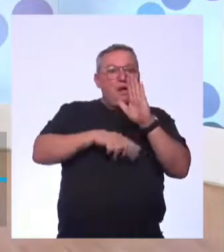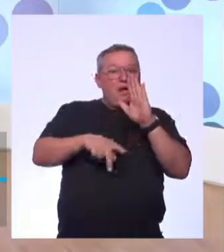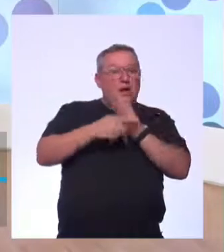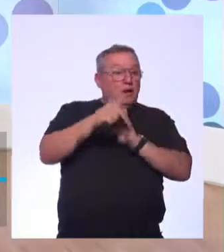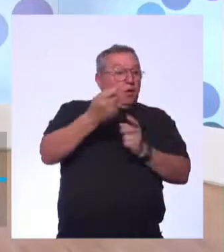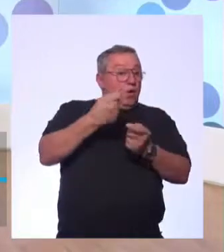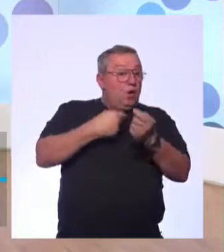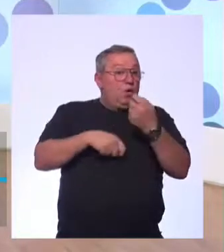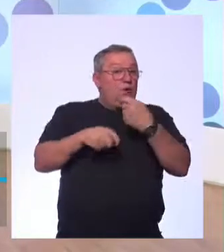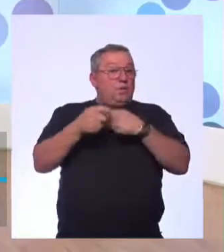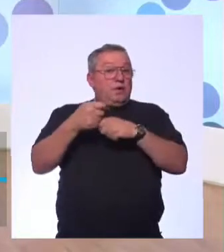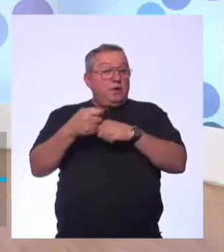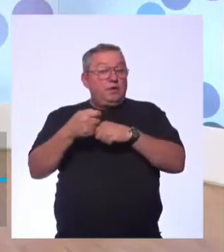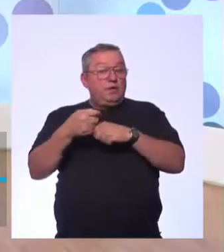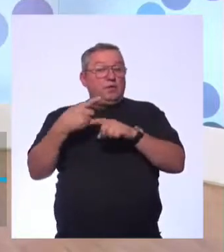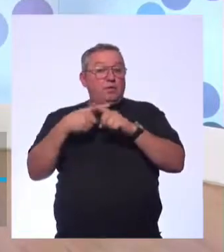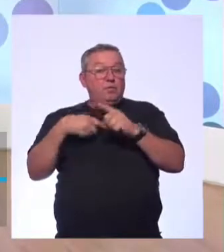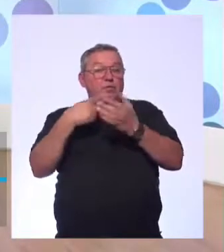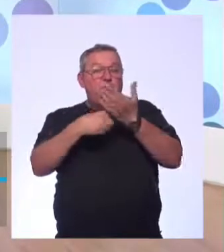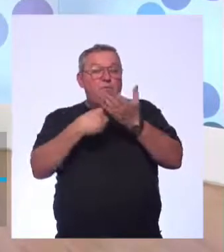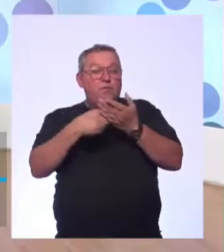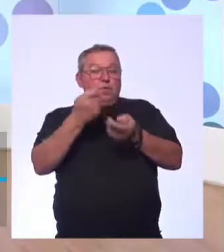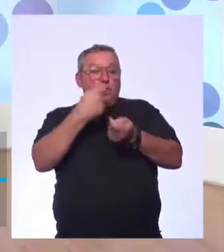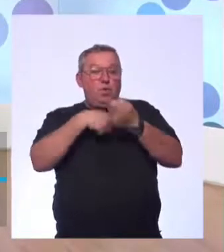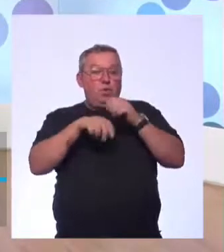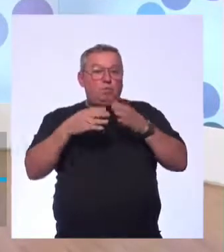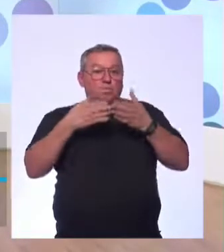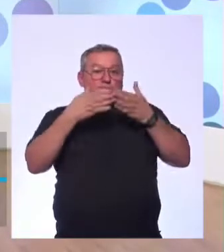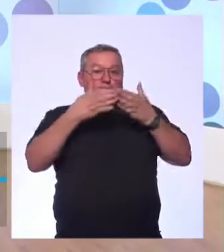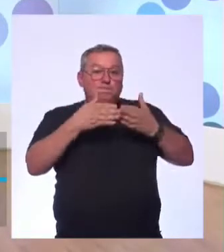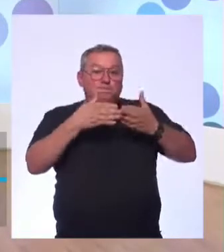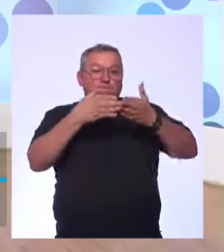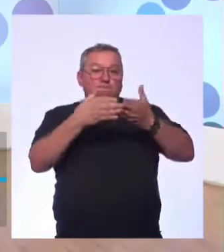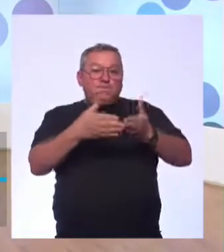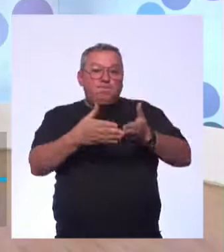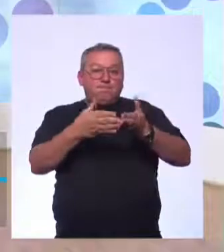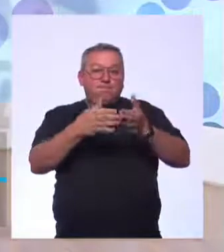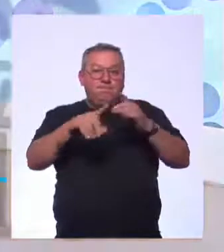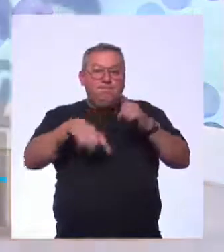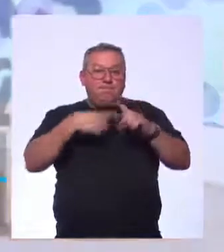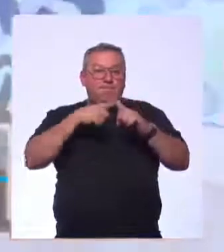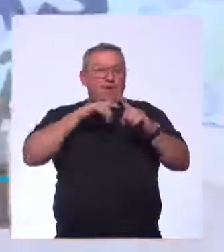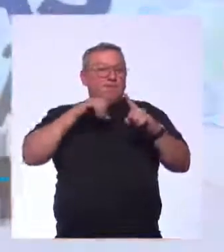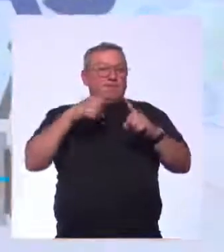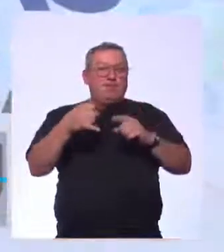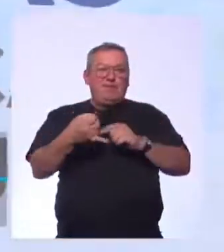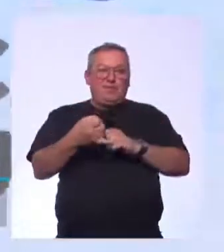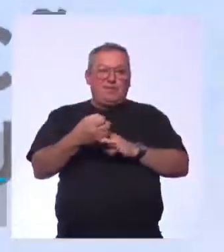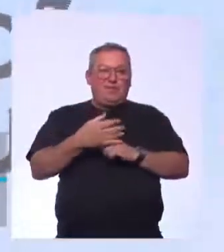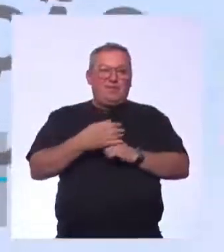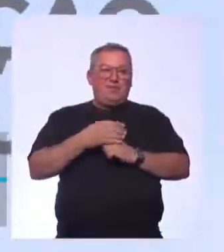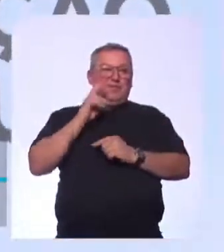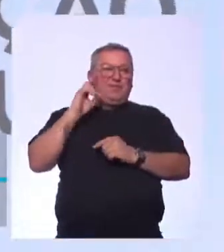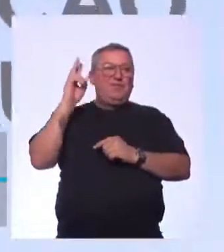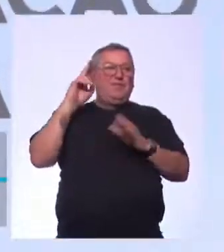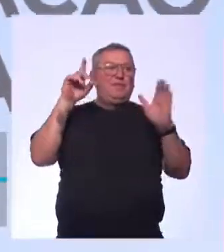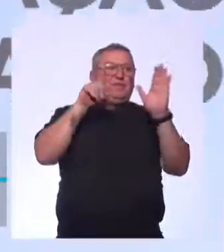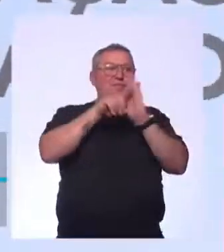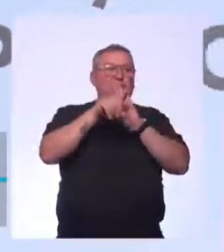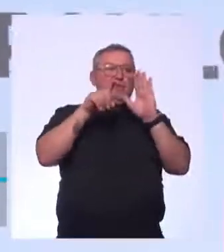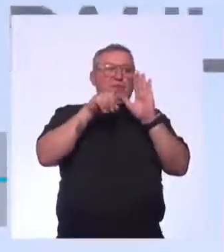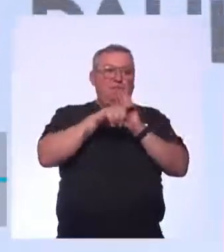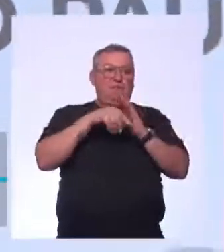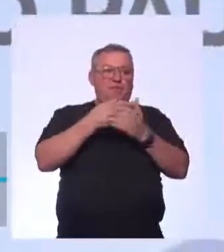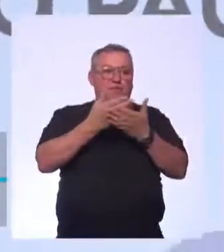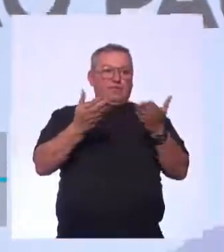Comércio. Então, o Tratado de Comércio Marítimo para a Inglaterra, ela passa a ser muito mais vantajoso. Então, vamos a uma questão disparativa aqui